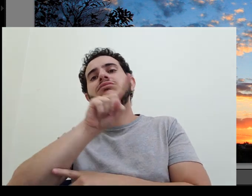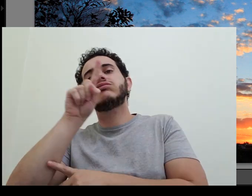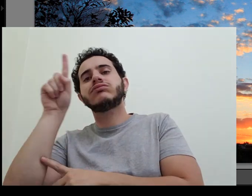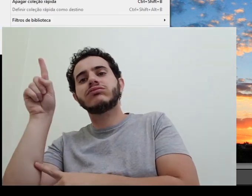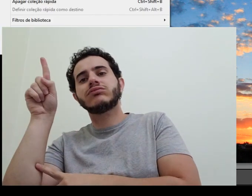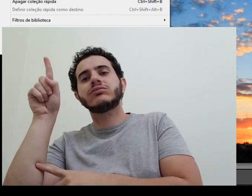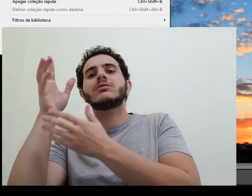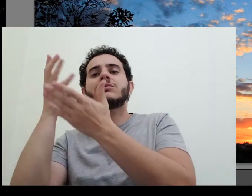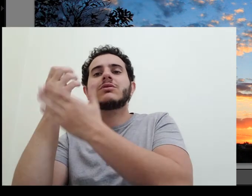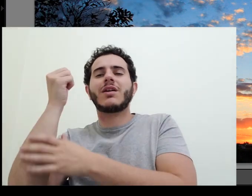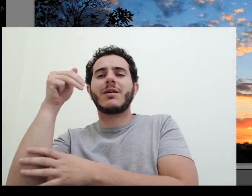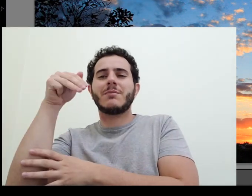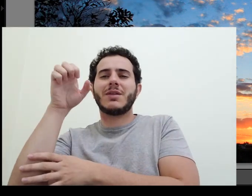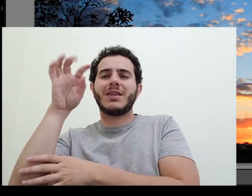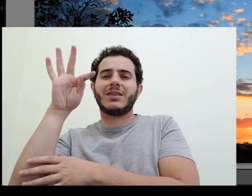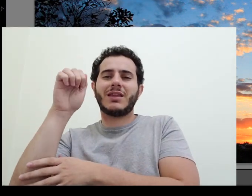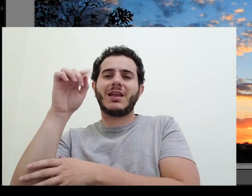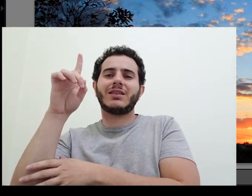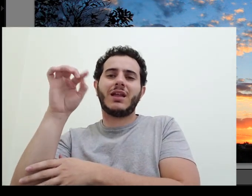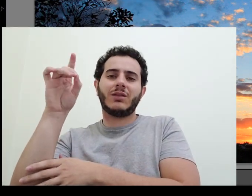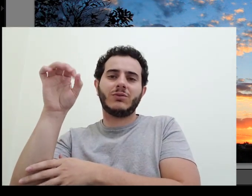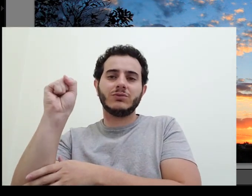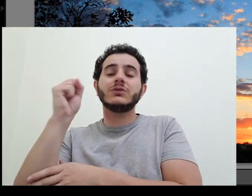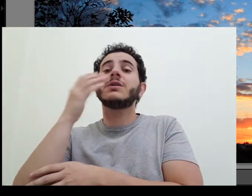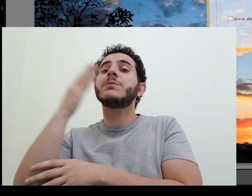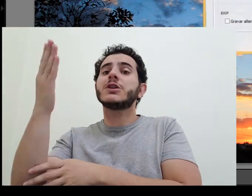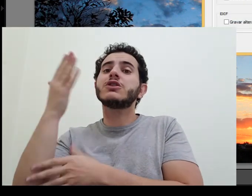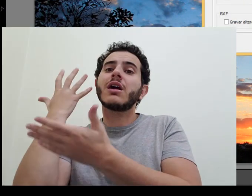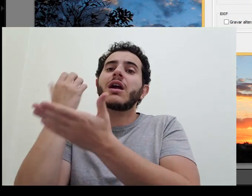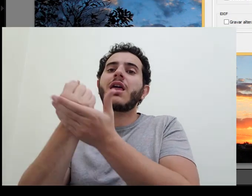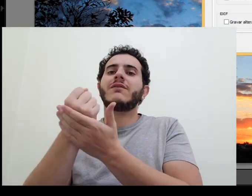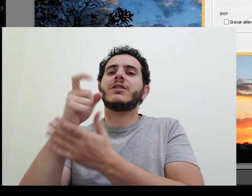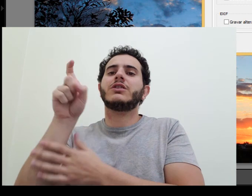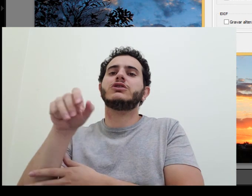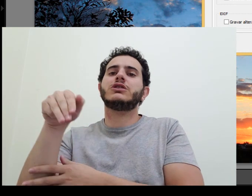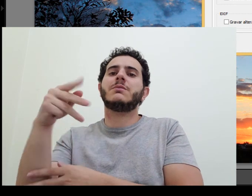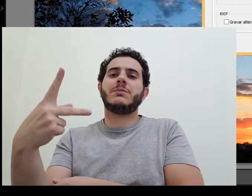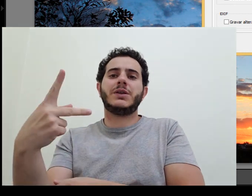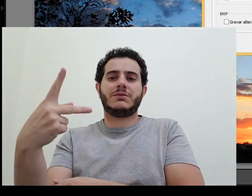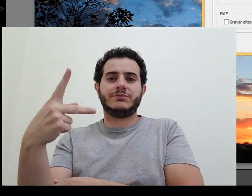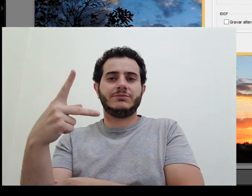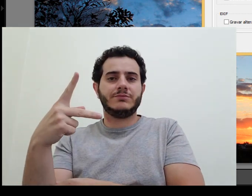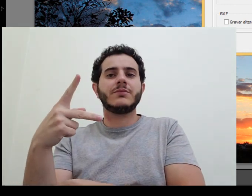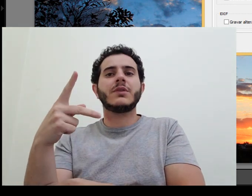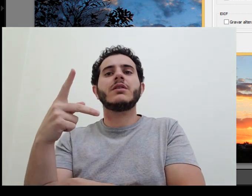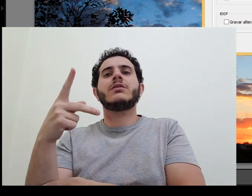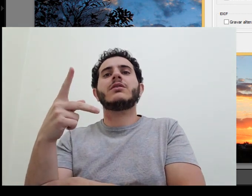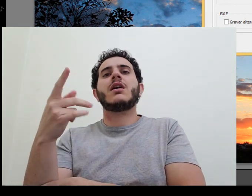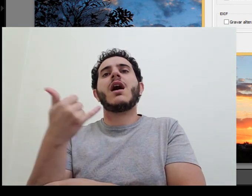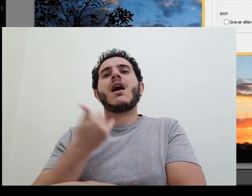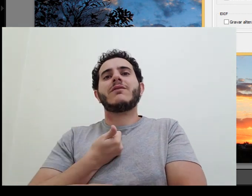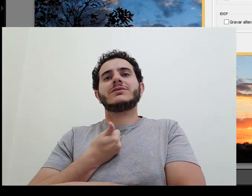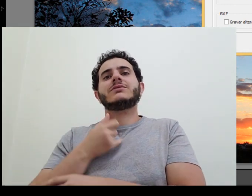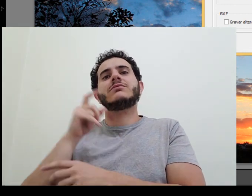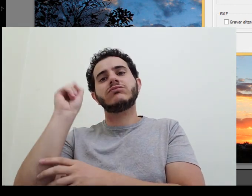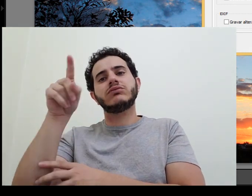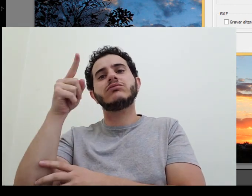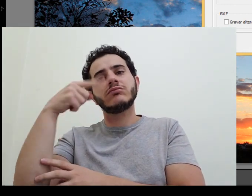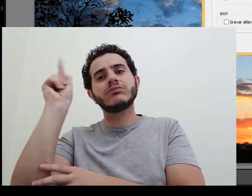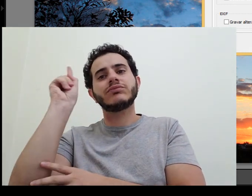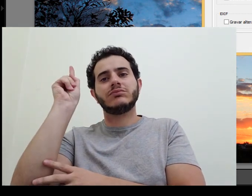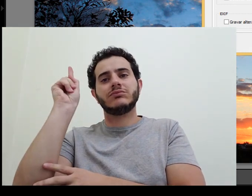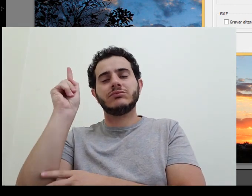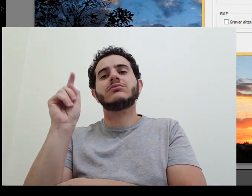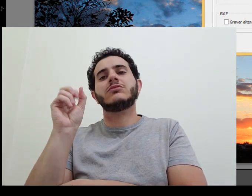editar aqui no menu, encontrar configurações do catálogo, vir na aba, salvar os metadados, encontrar metadados e pedir para